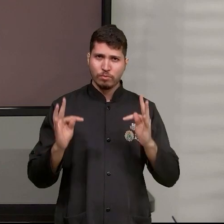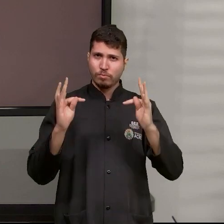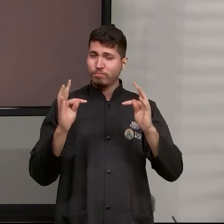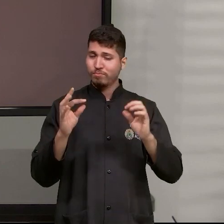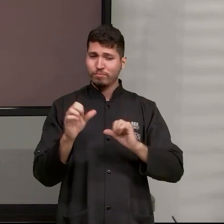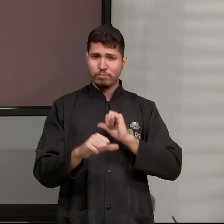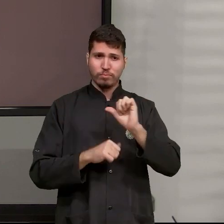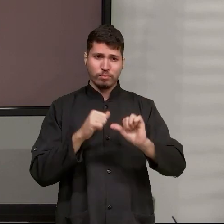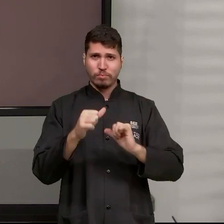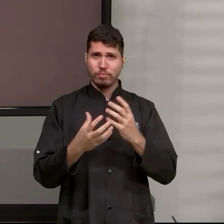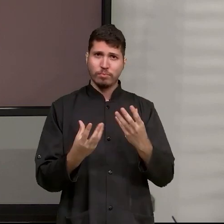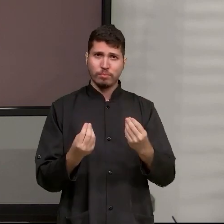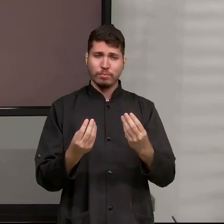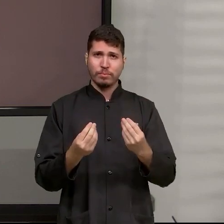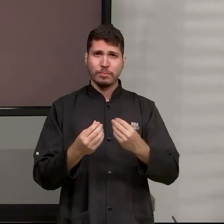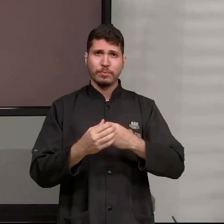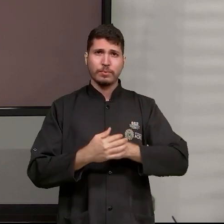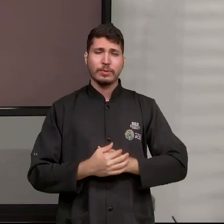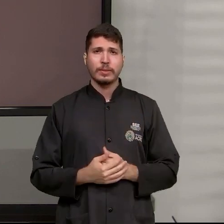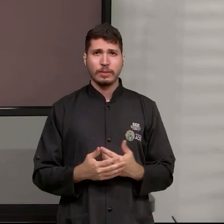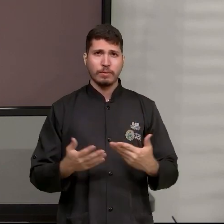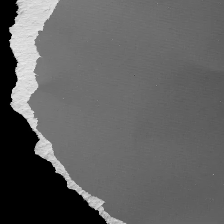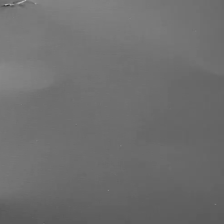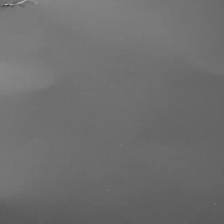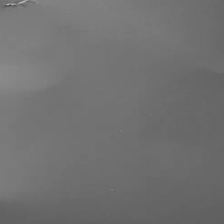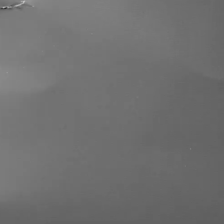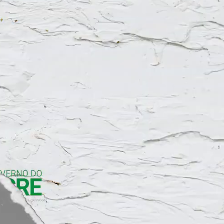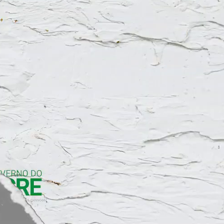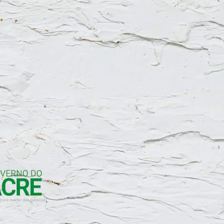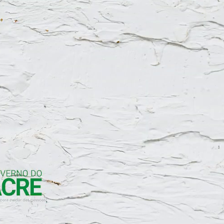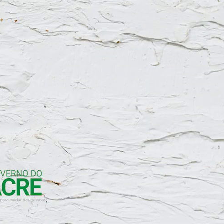diferente. Agora, nós vamos para a nossa atividade.